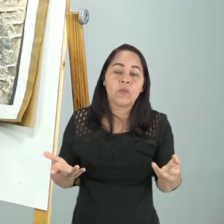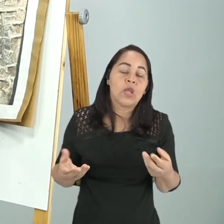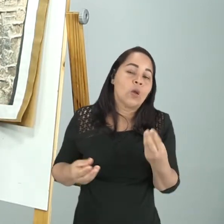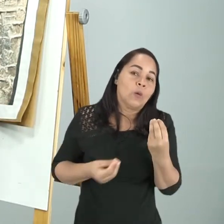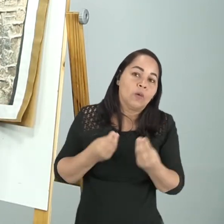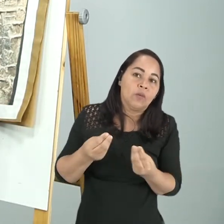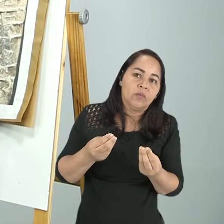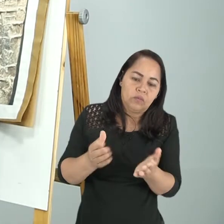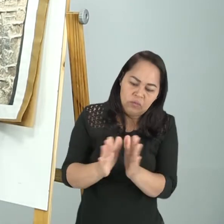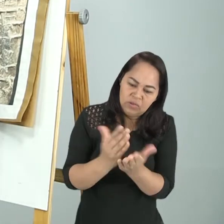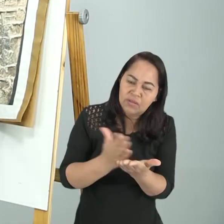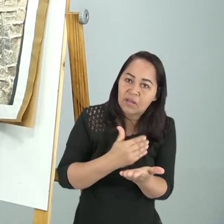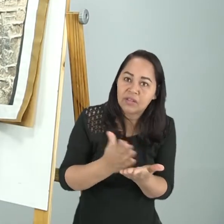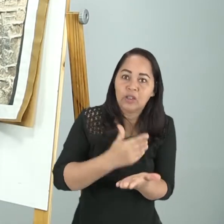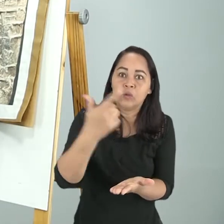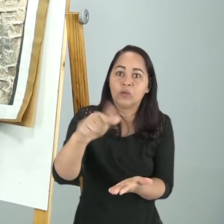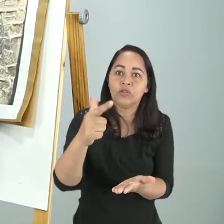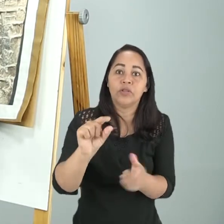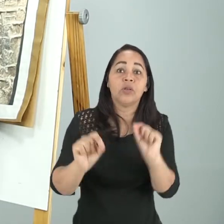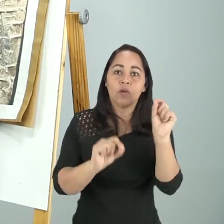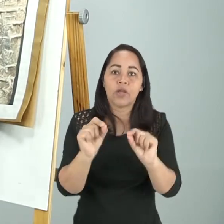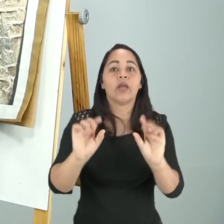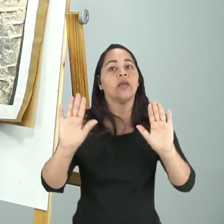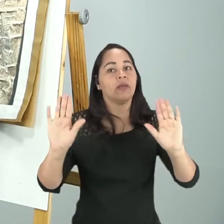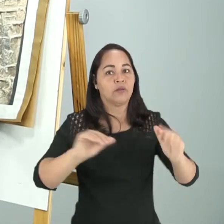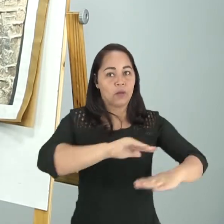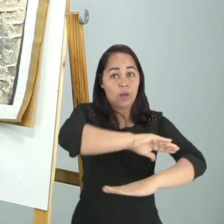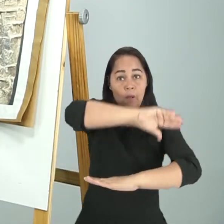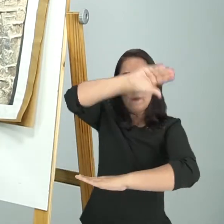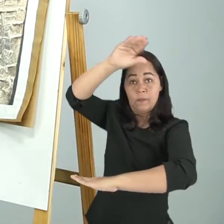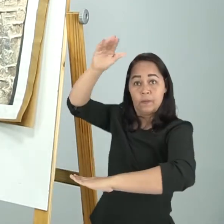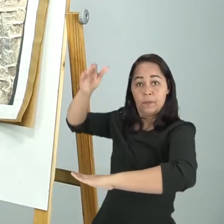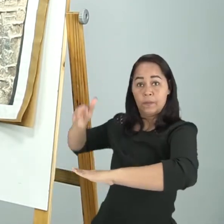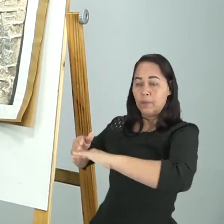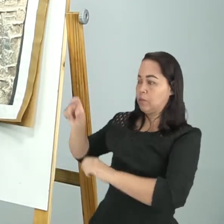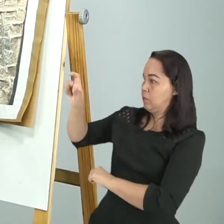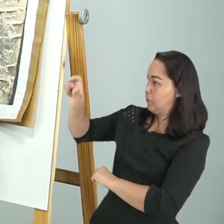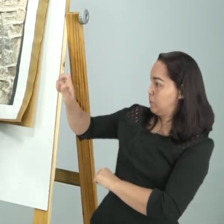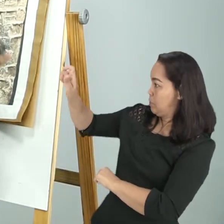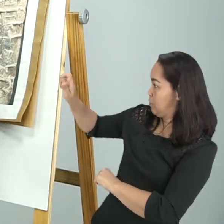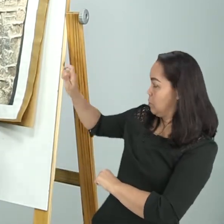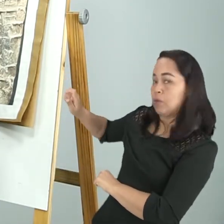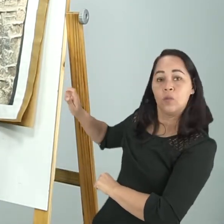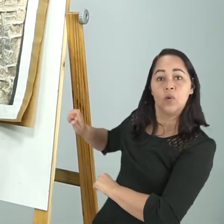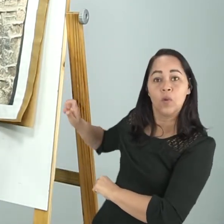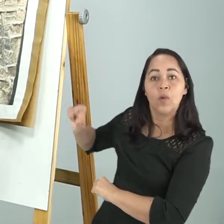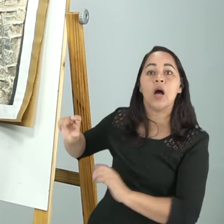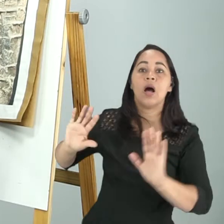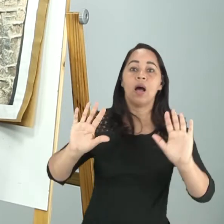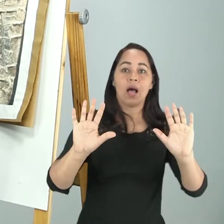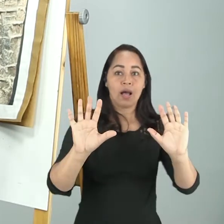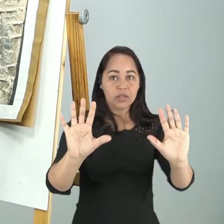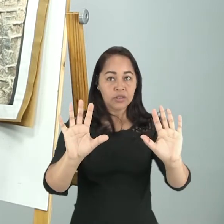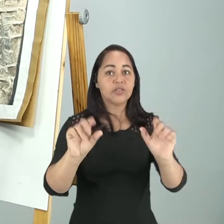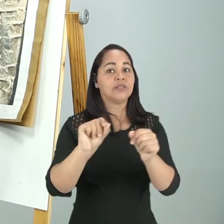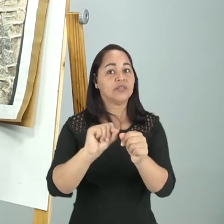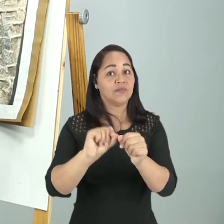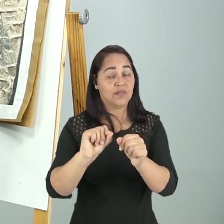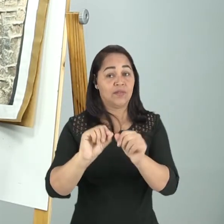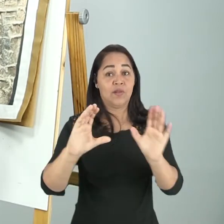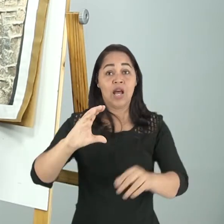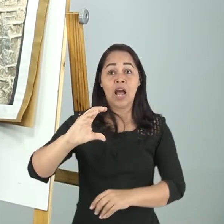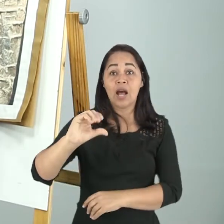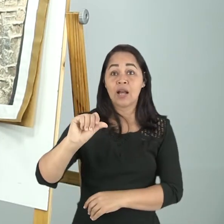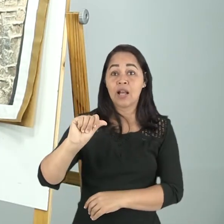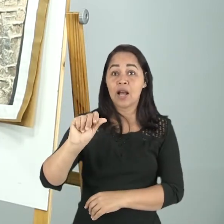então, e eles tinham as paredes. Eles falavam, rapaz, eu tenho uma parede tão bonita, uma parede grande, precisa de alguma coisa.